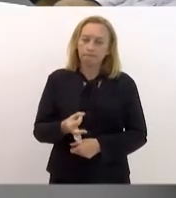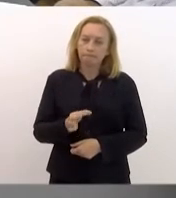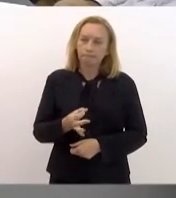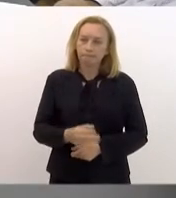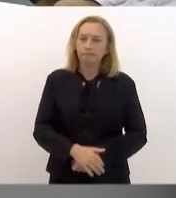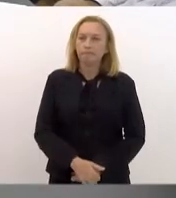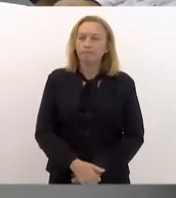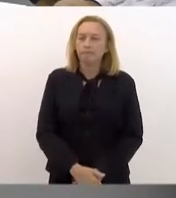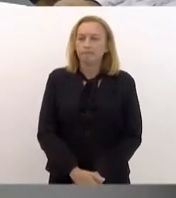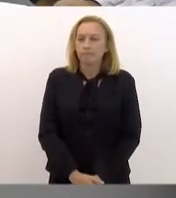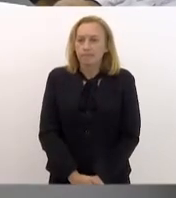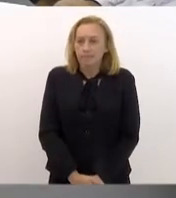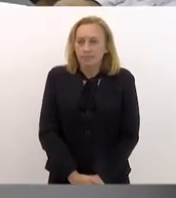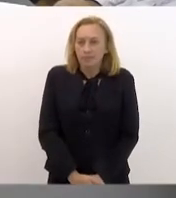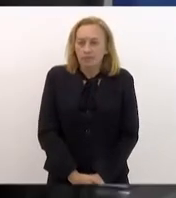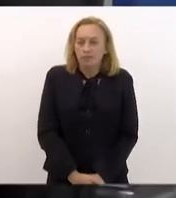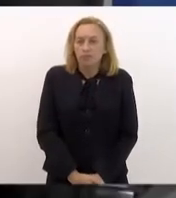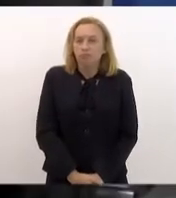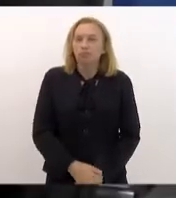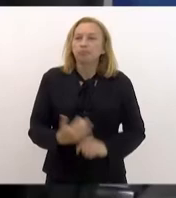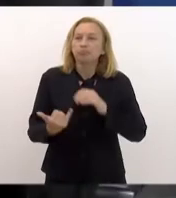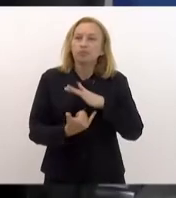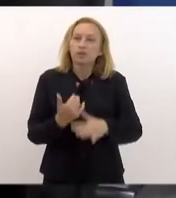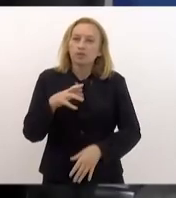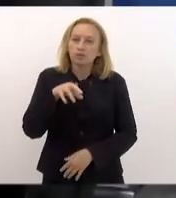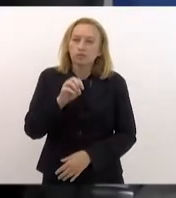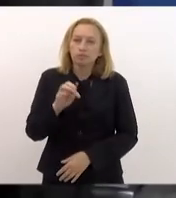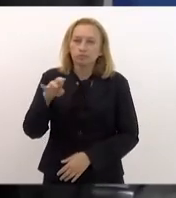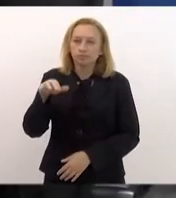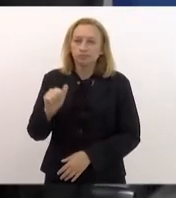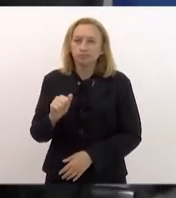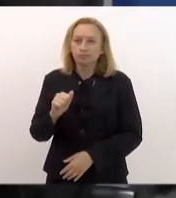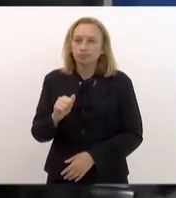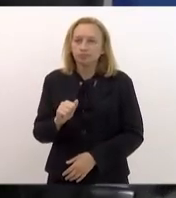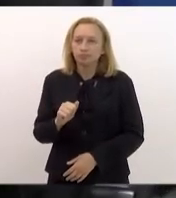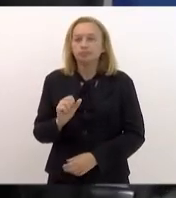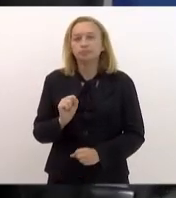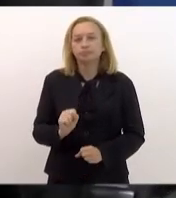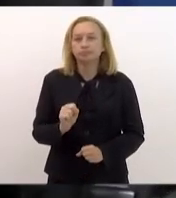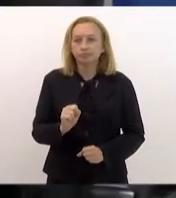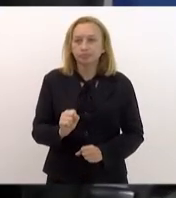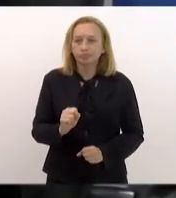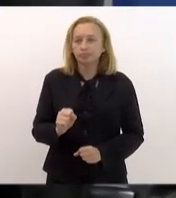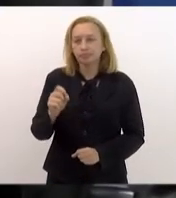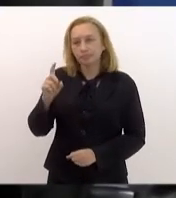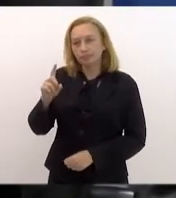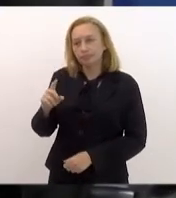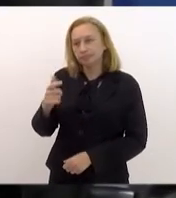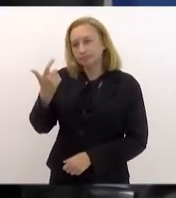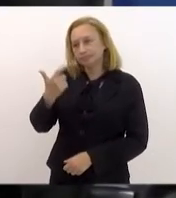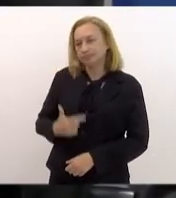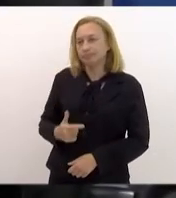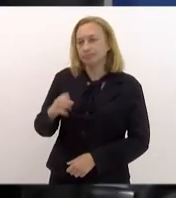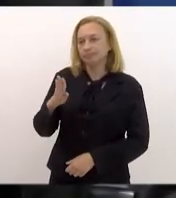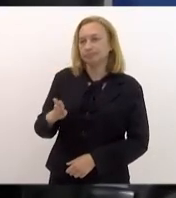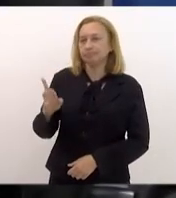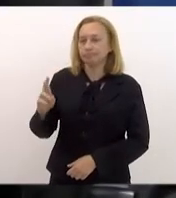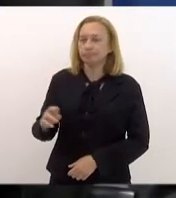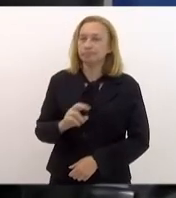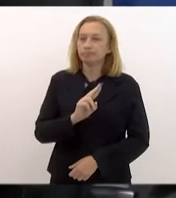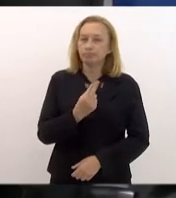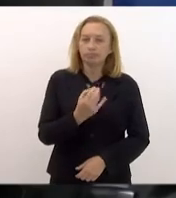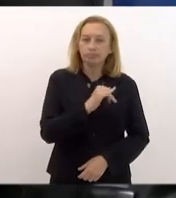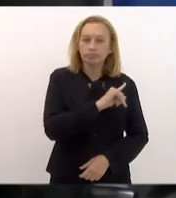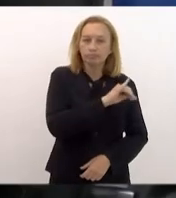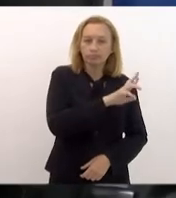é? Instituto Rio Metrópole, me ajude, porque ela pode ser tomada tanto como a BR como também como uma RJ.